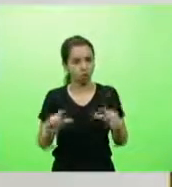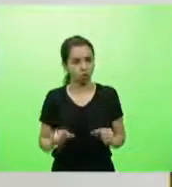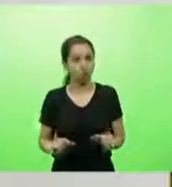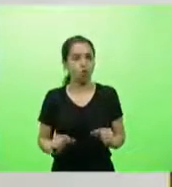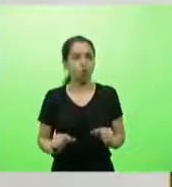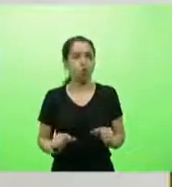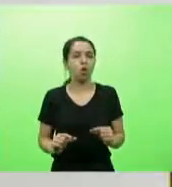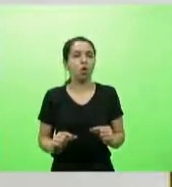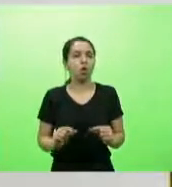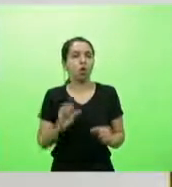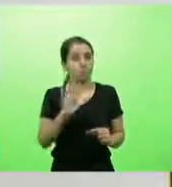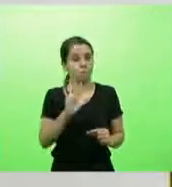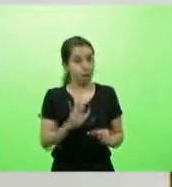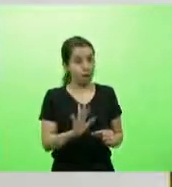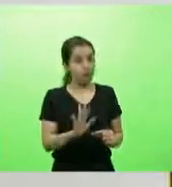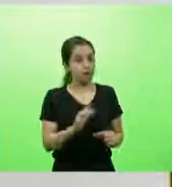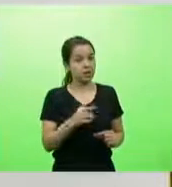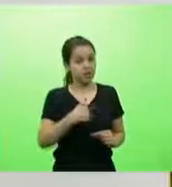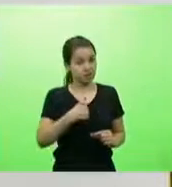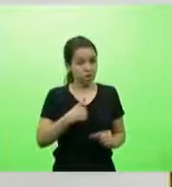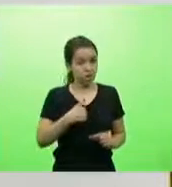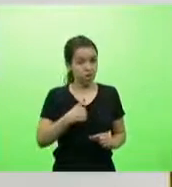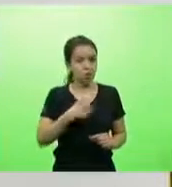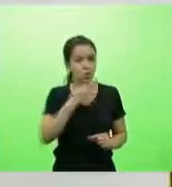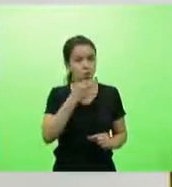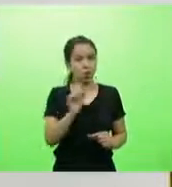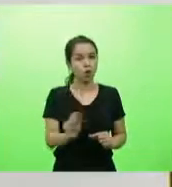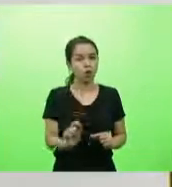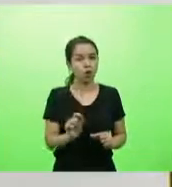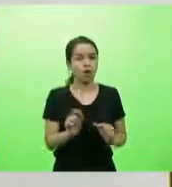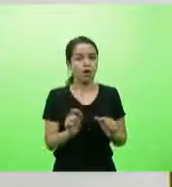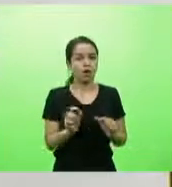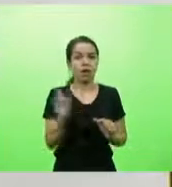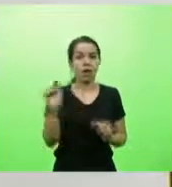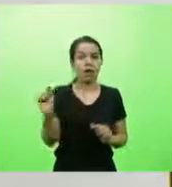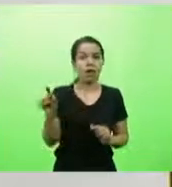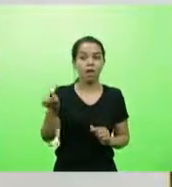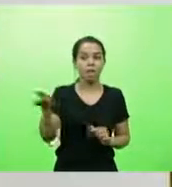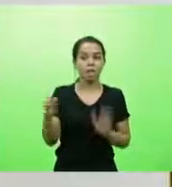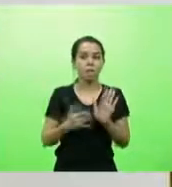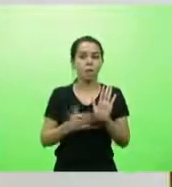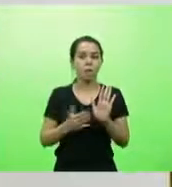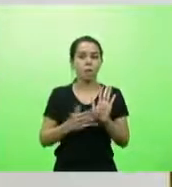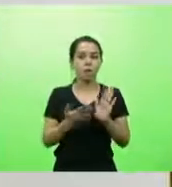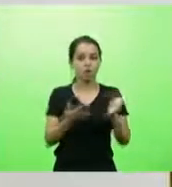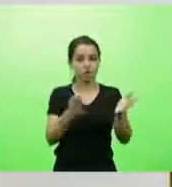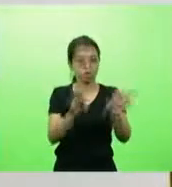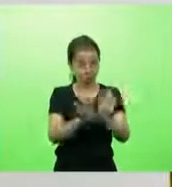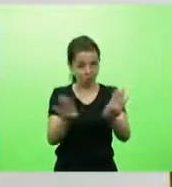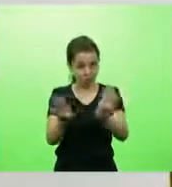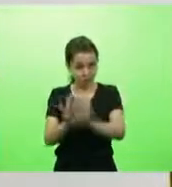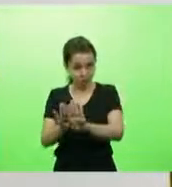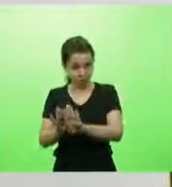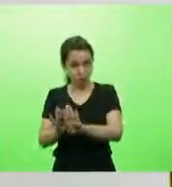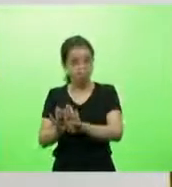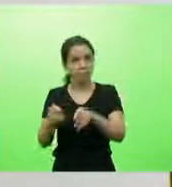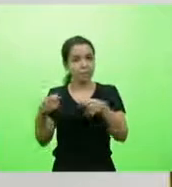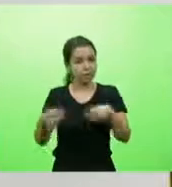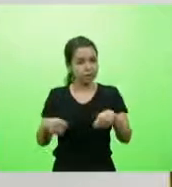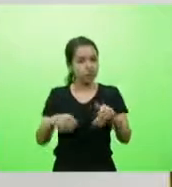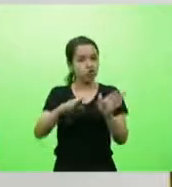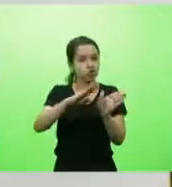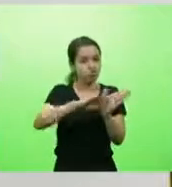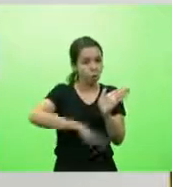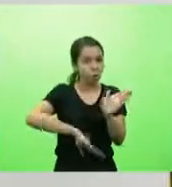quem propor fechamento, se for órgão público, que desconte o salário,